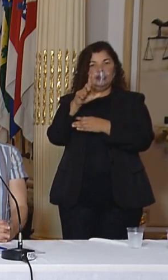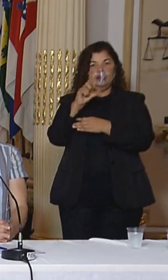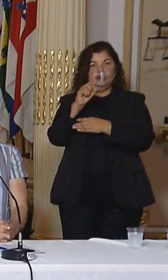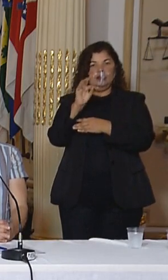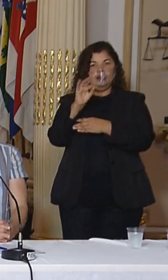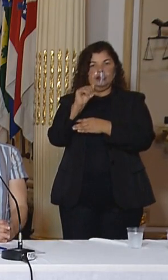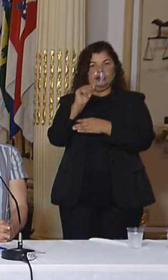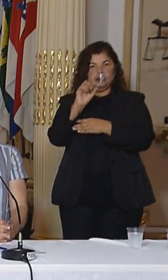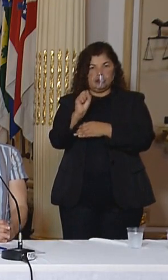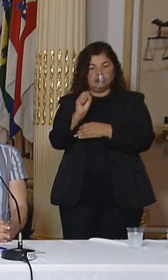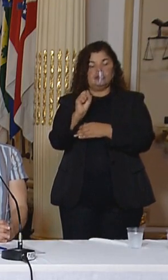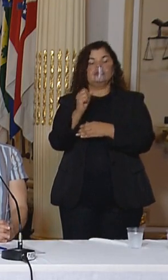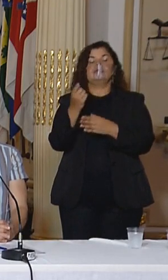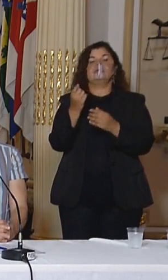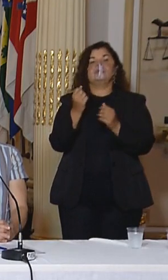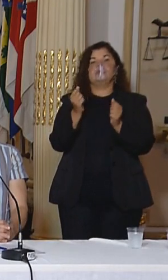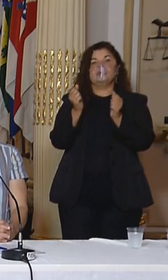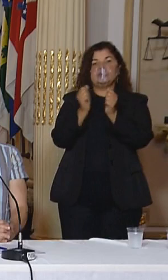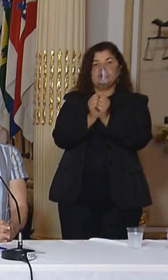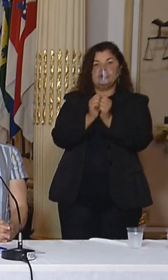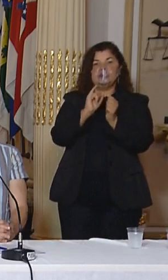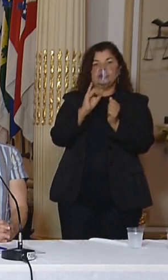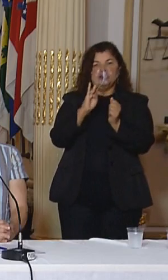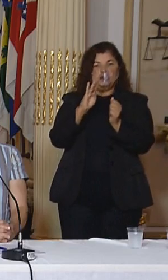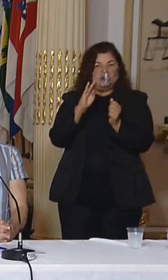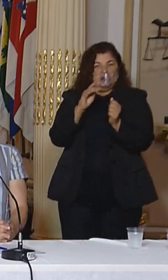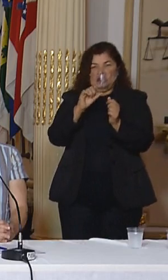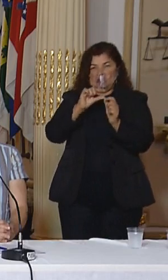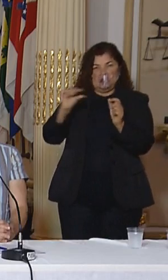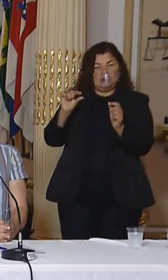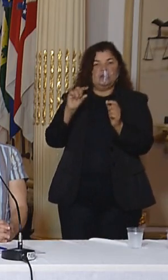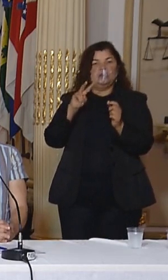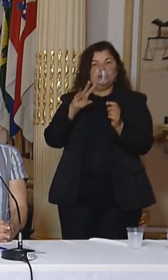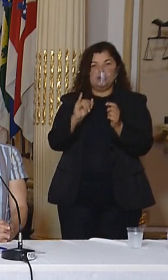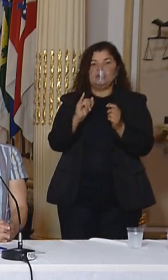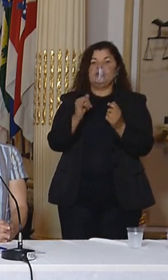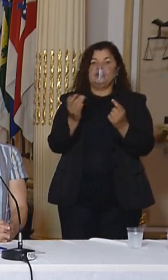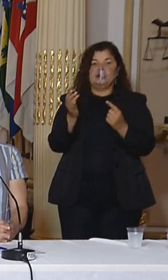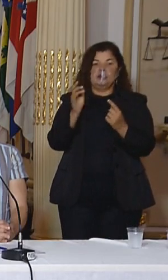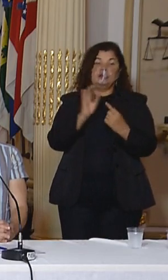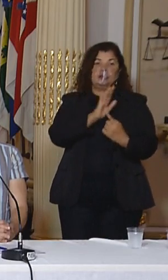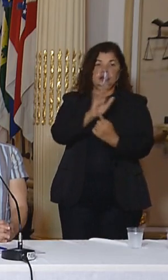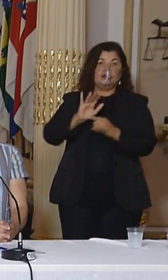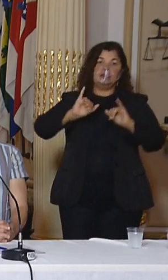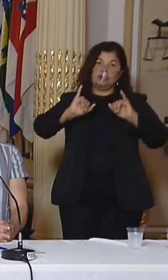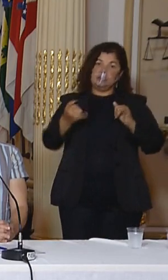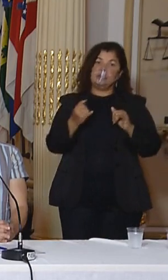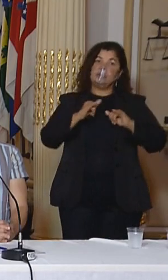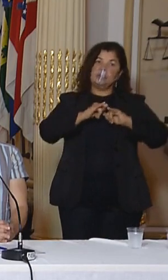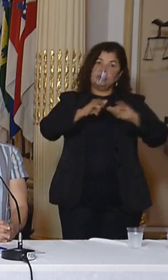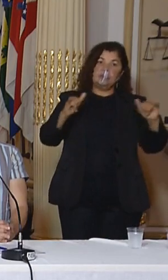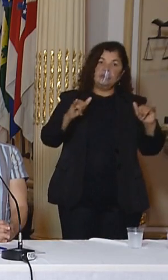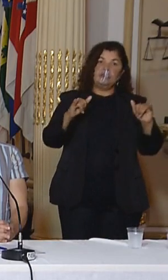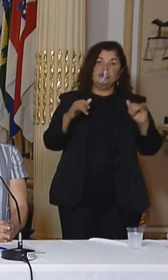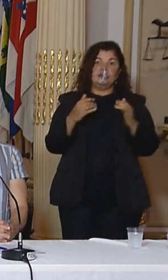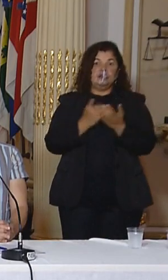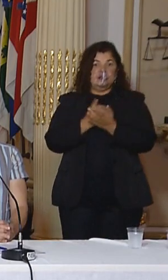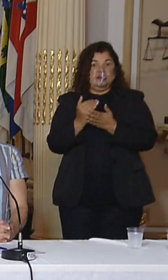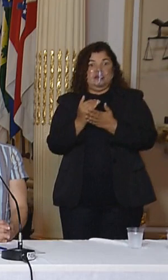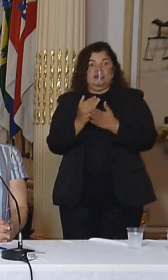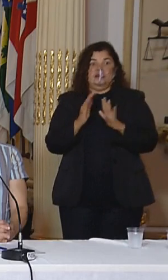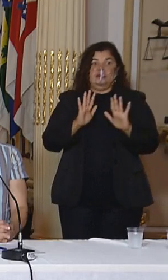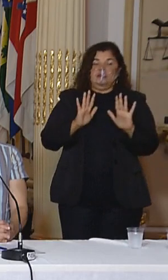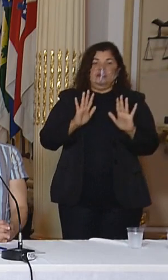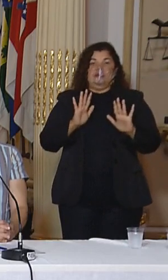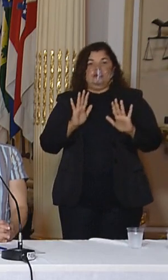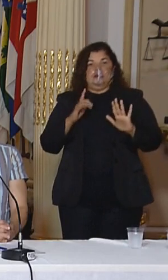volta a campo agora. A gente já quer aqui aproveitar para dizer para a população que ficou um pouco arredia no primeiro momento, né? A gente